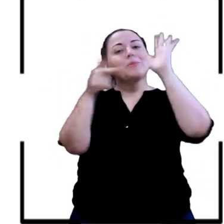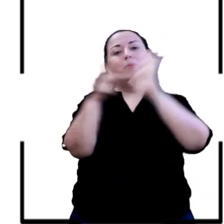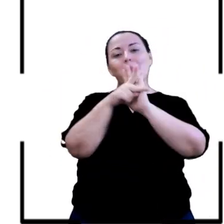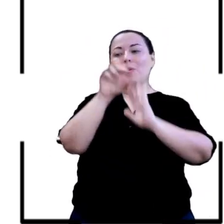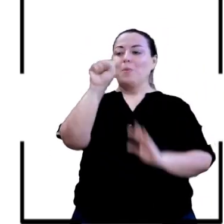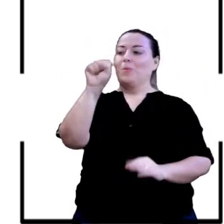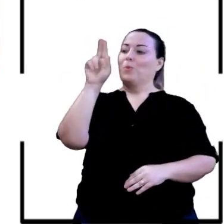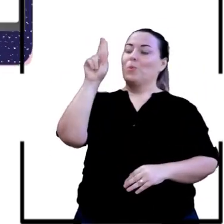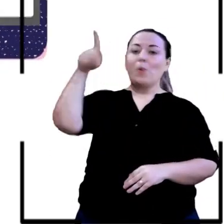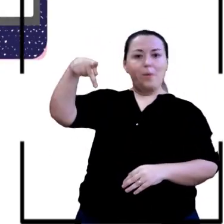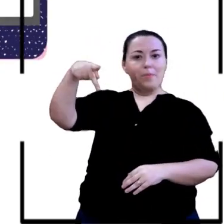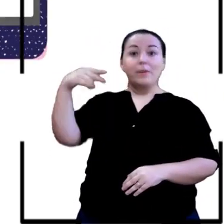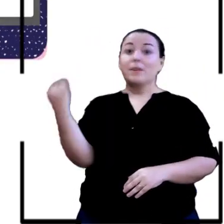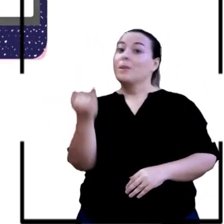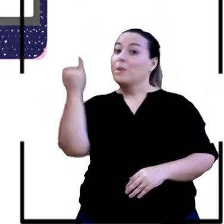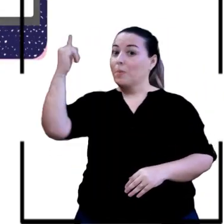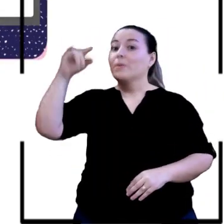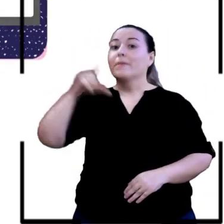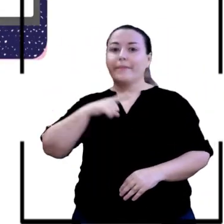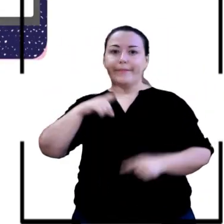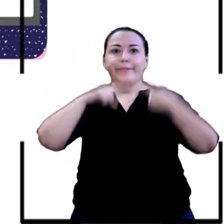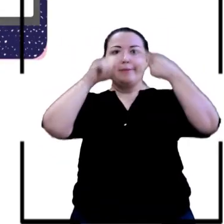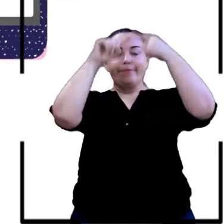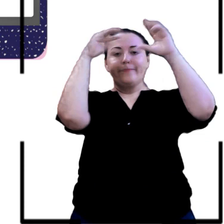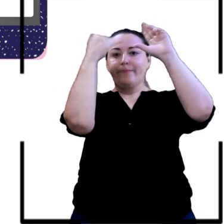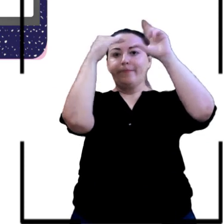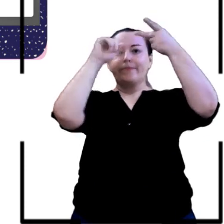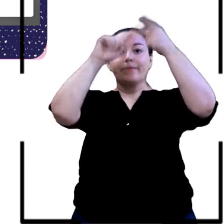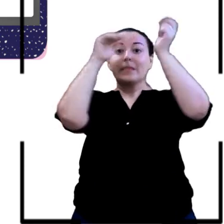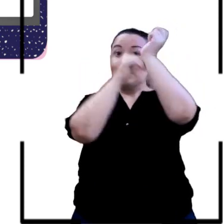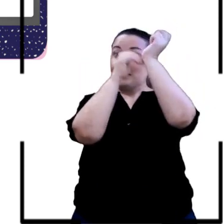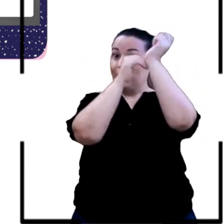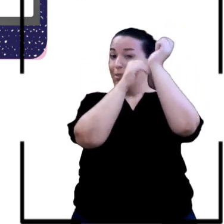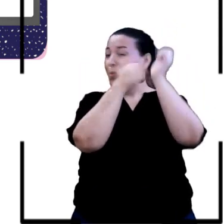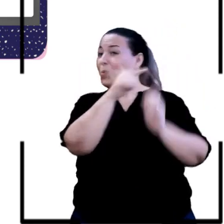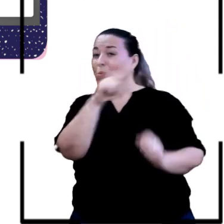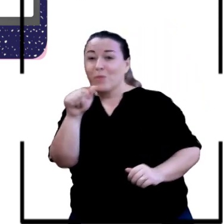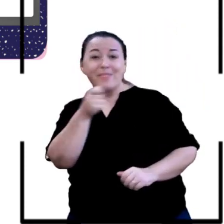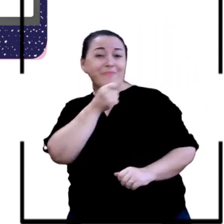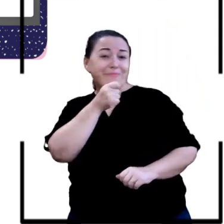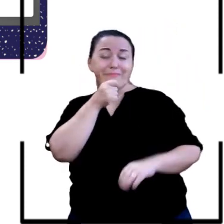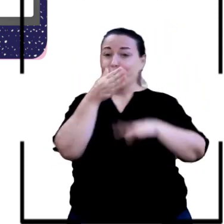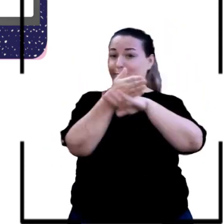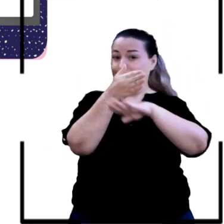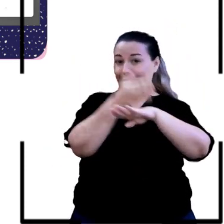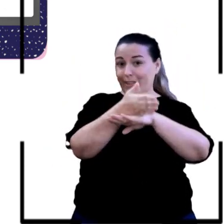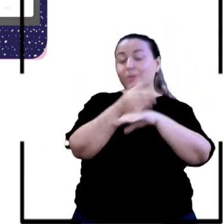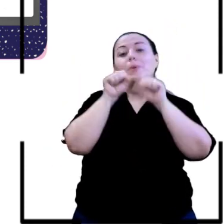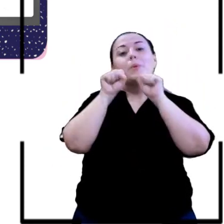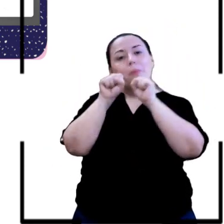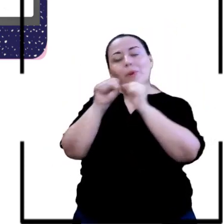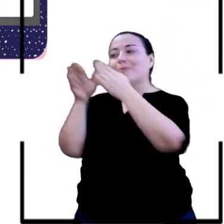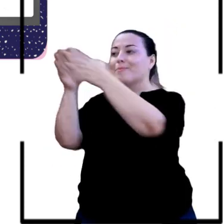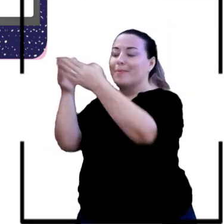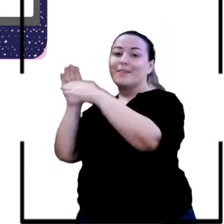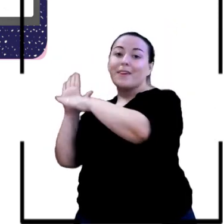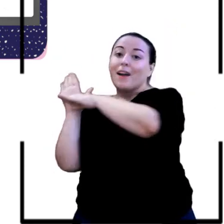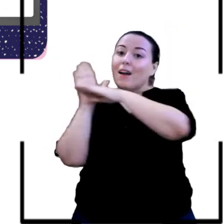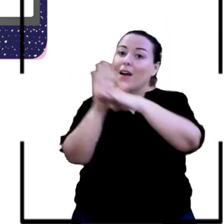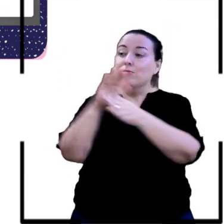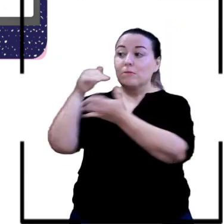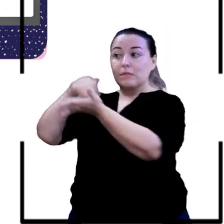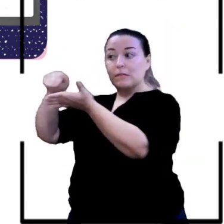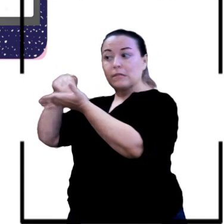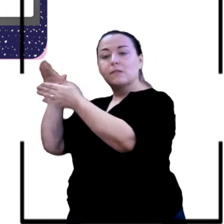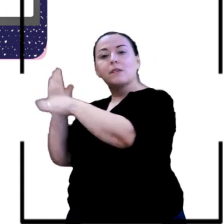as informações do dia da eleição. Por isso, você estudante, caso não tenha conseguido realizar o primeiro acesso do SUAP de forma online, procure imediatamente